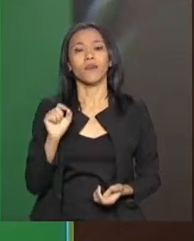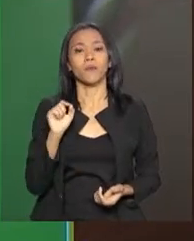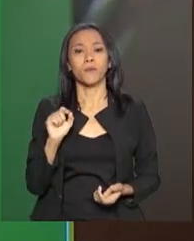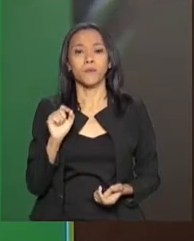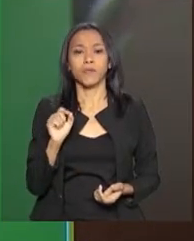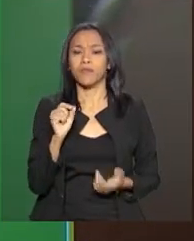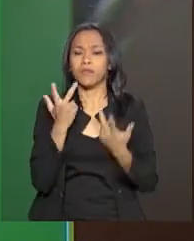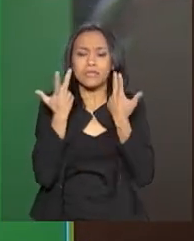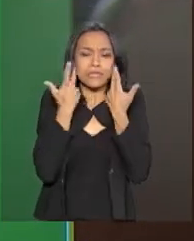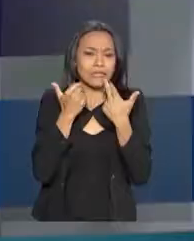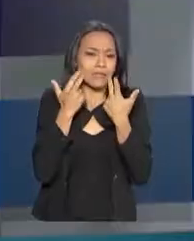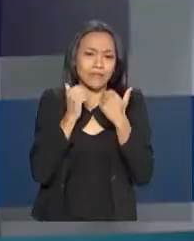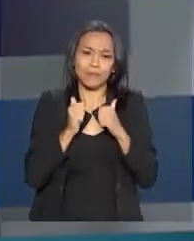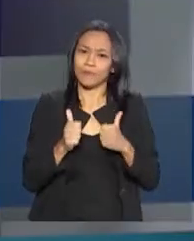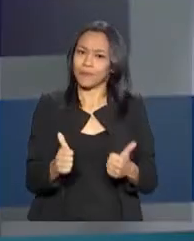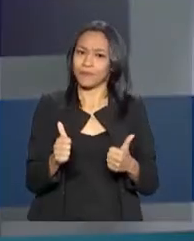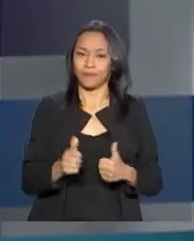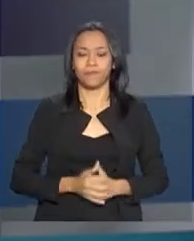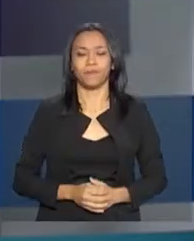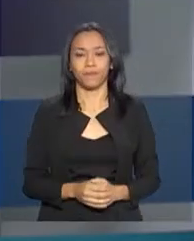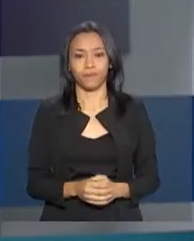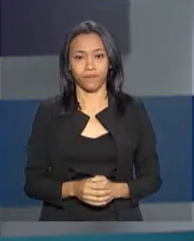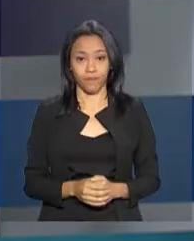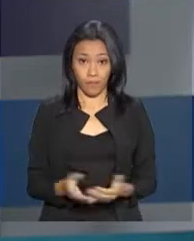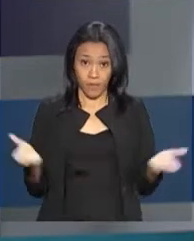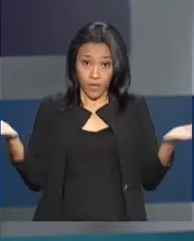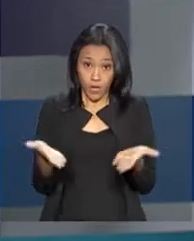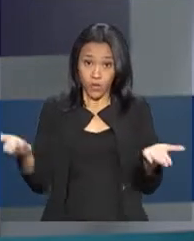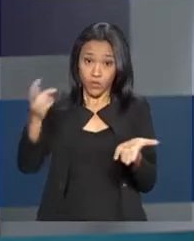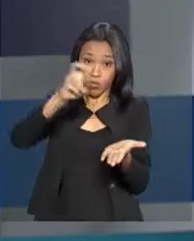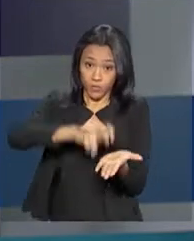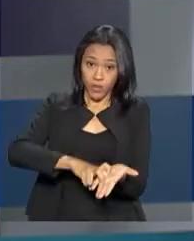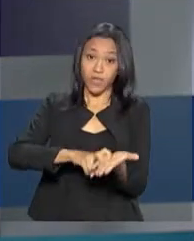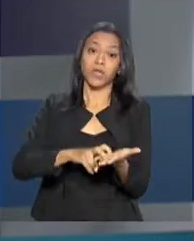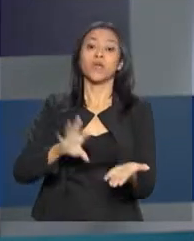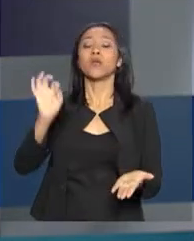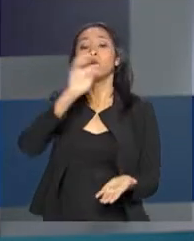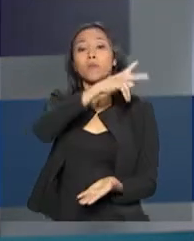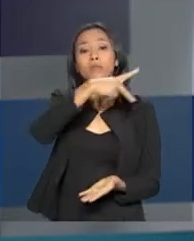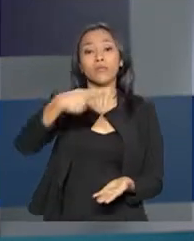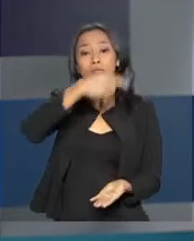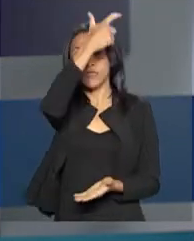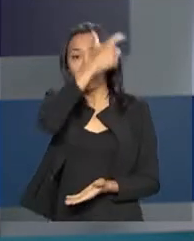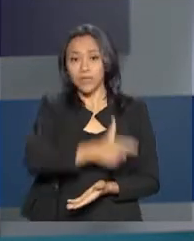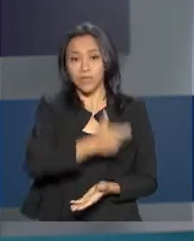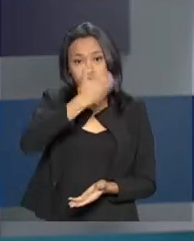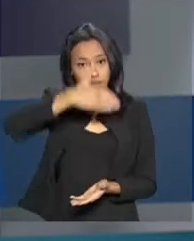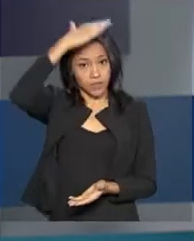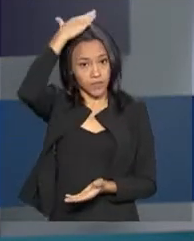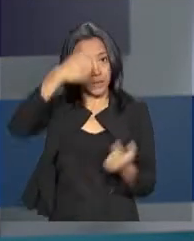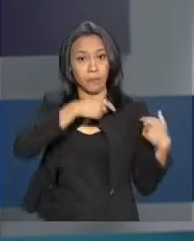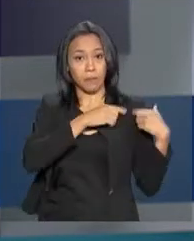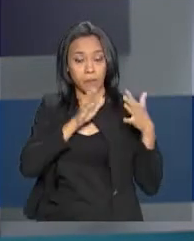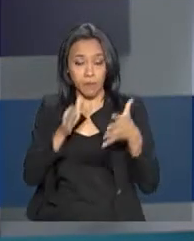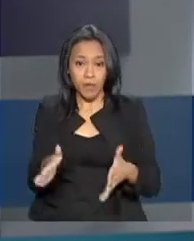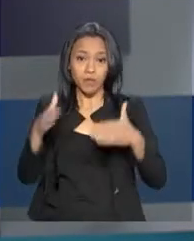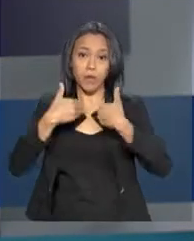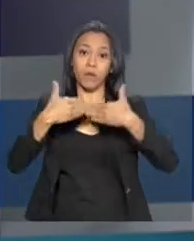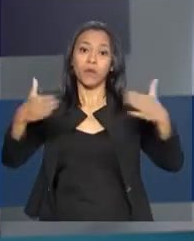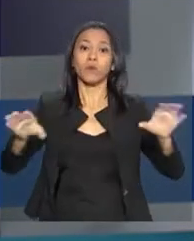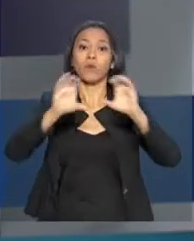tranquilidade e hoje pela manhã o presidente michel temer participou da abertura da conferência